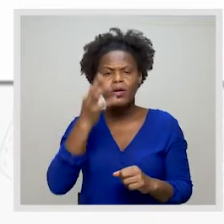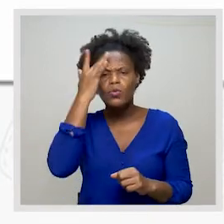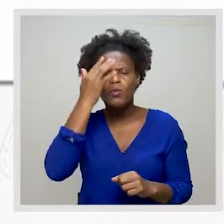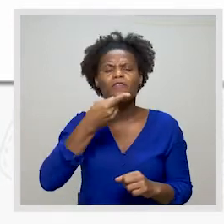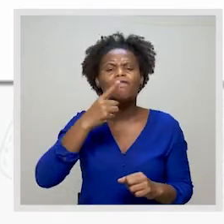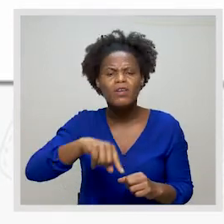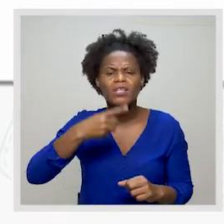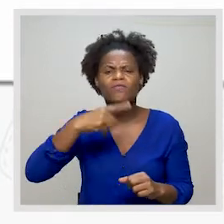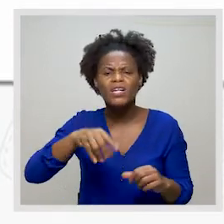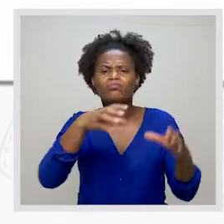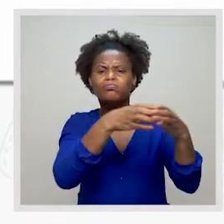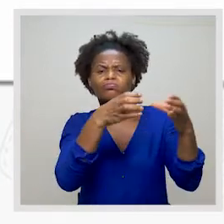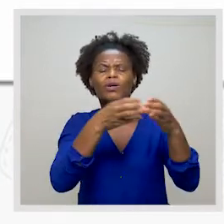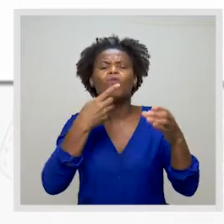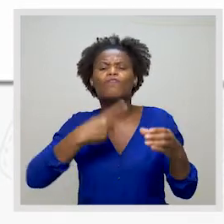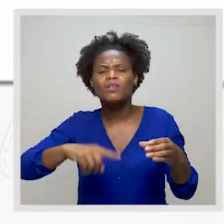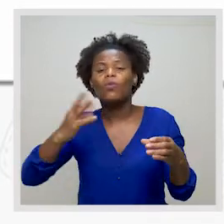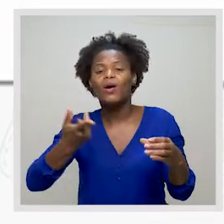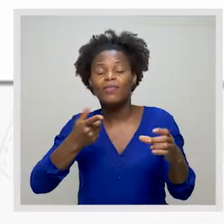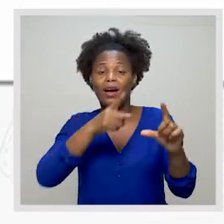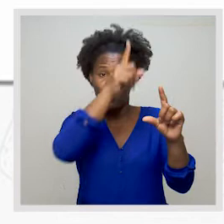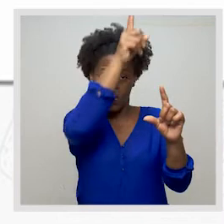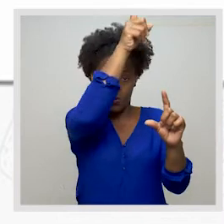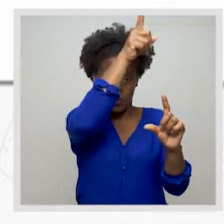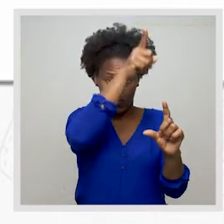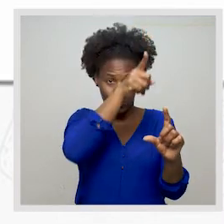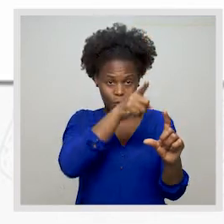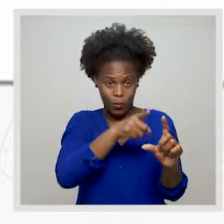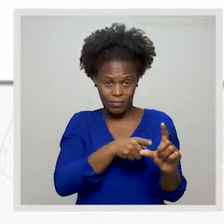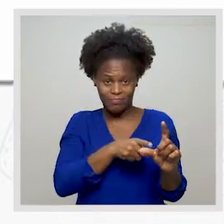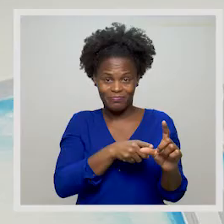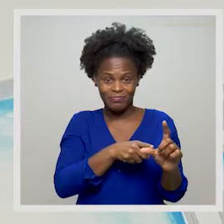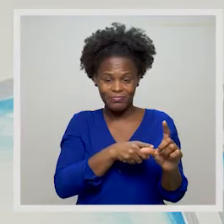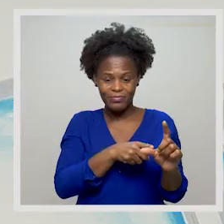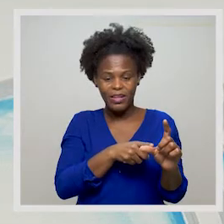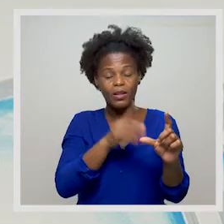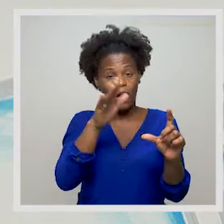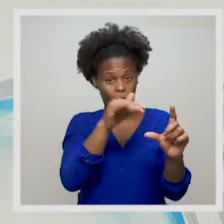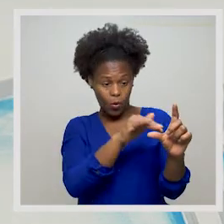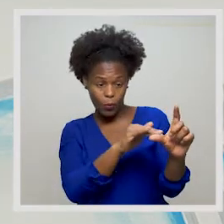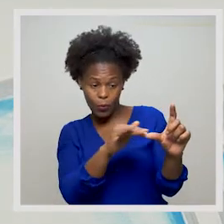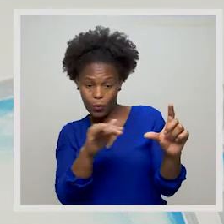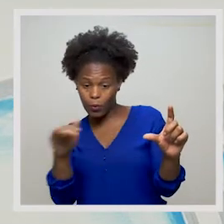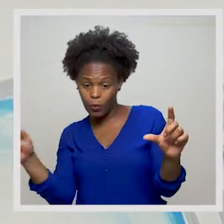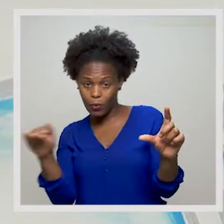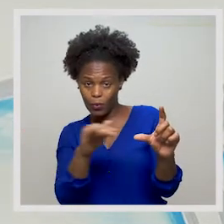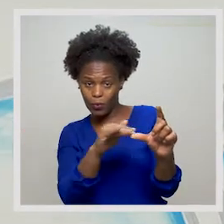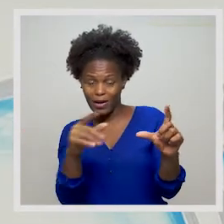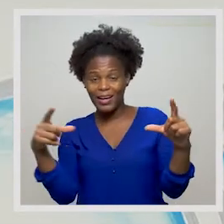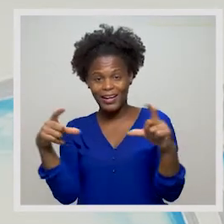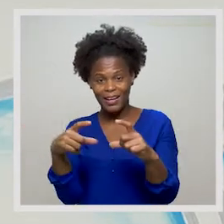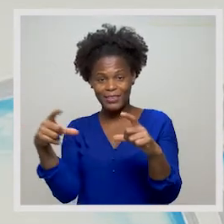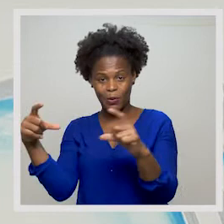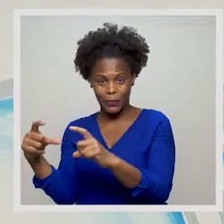das classes representam-se no eixo vertical. Ou seja, no eixo horizontal temos as